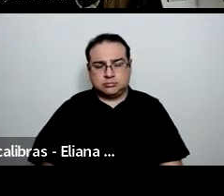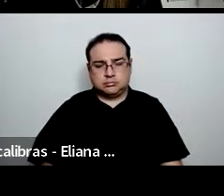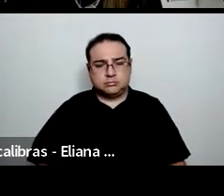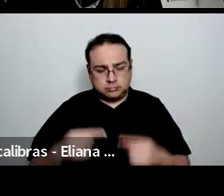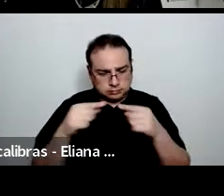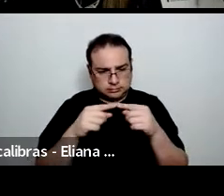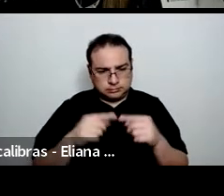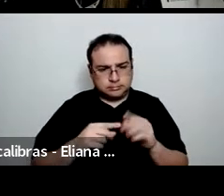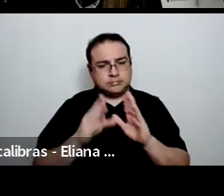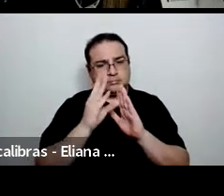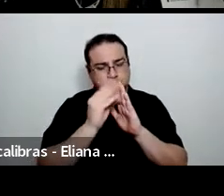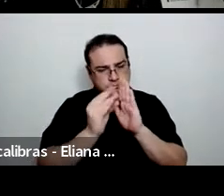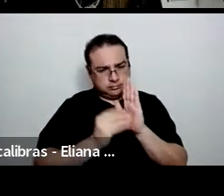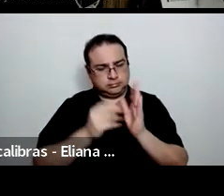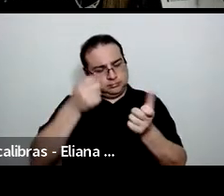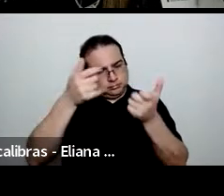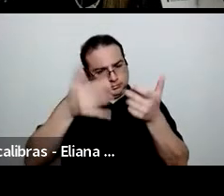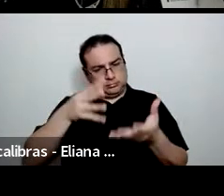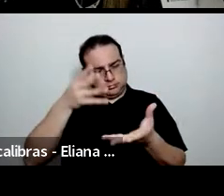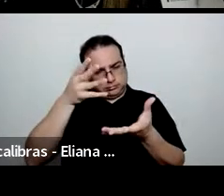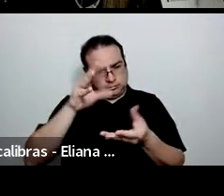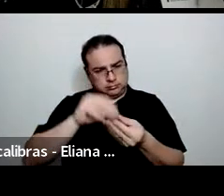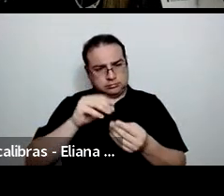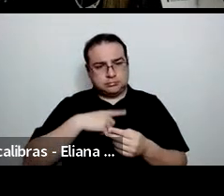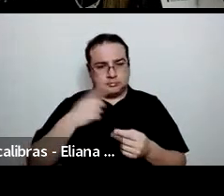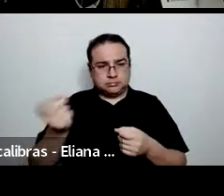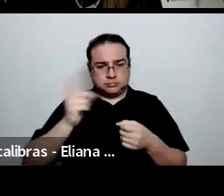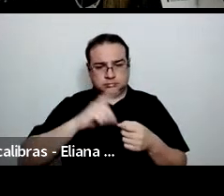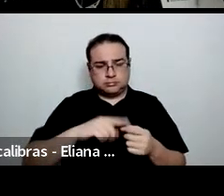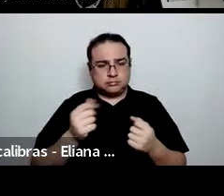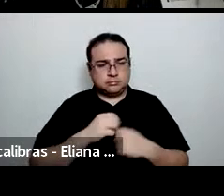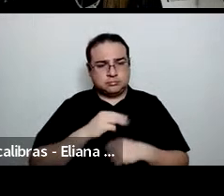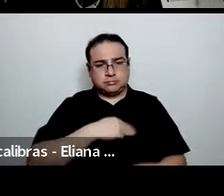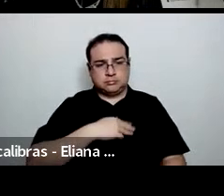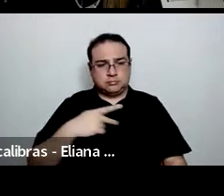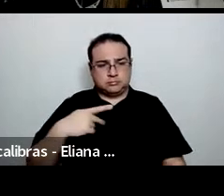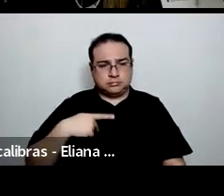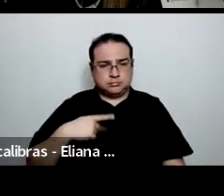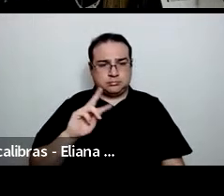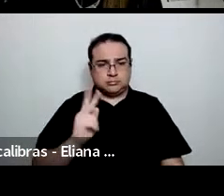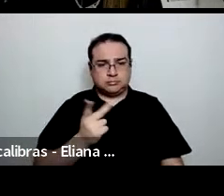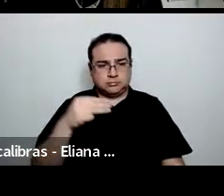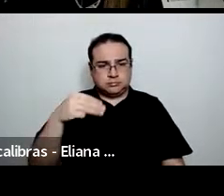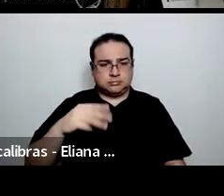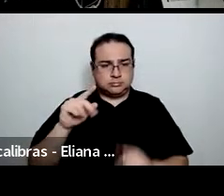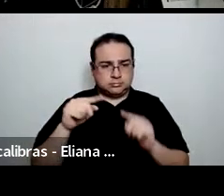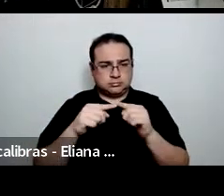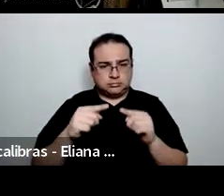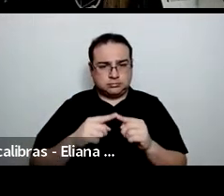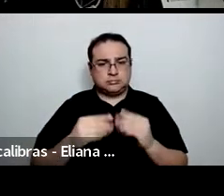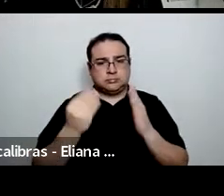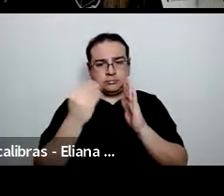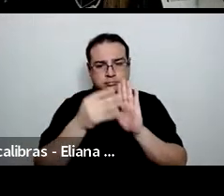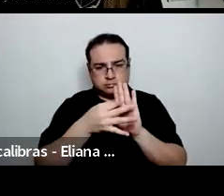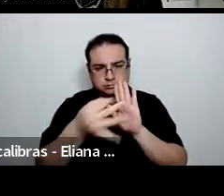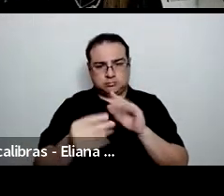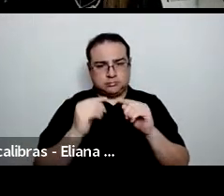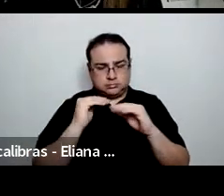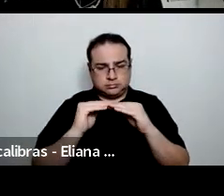relatório vossa pego a mente Presidente marido levou para a palavra o Ministério Público eleitoral tinha parecer